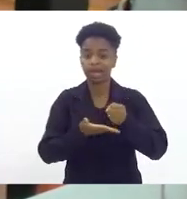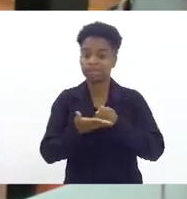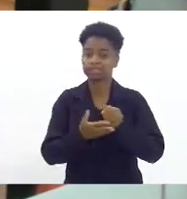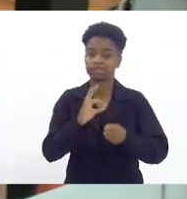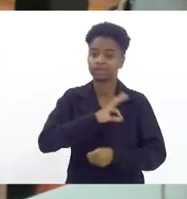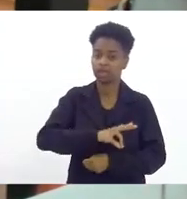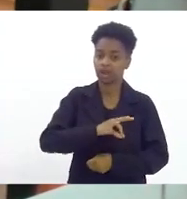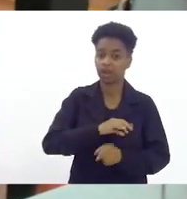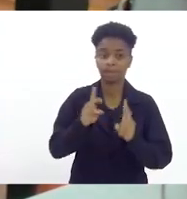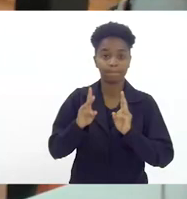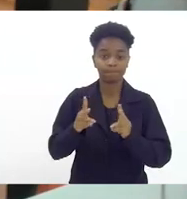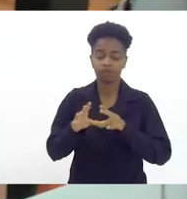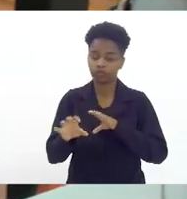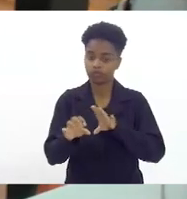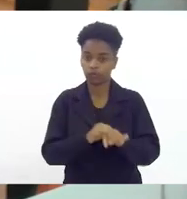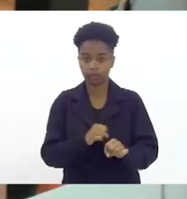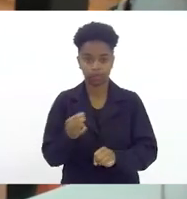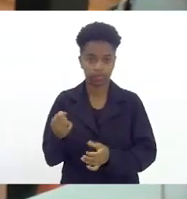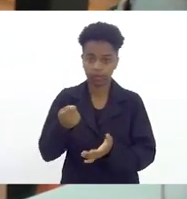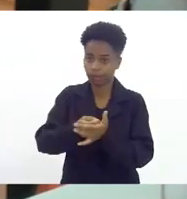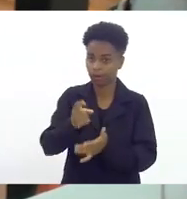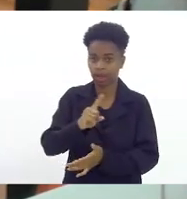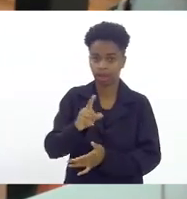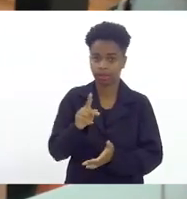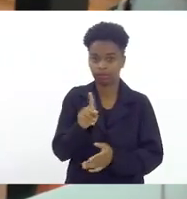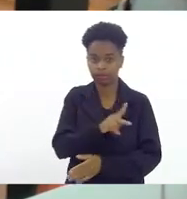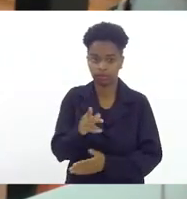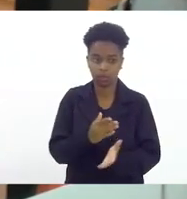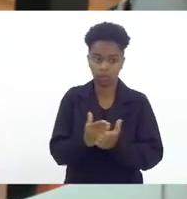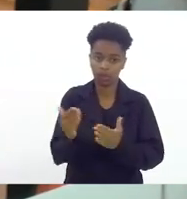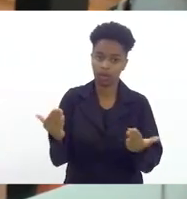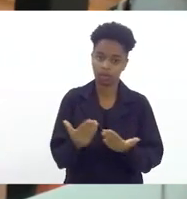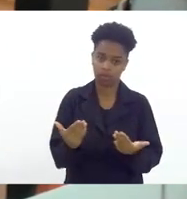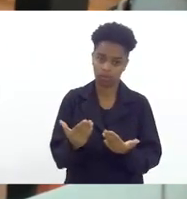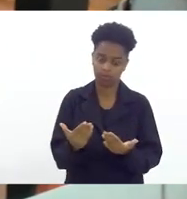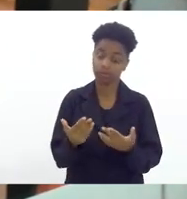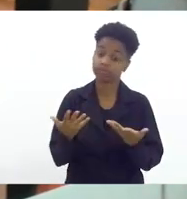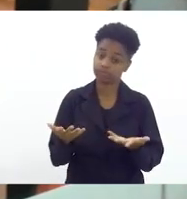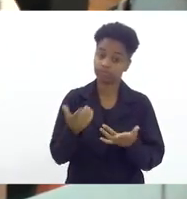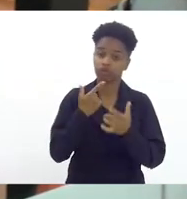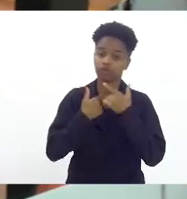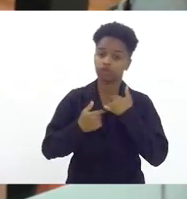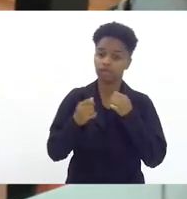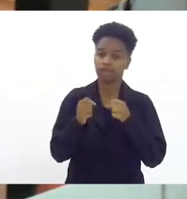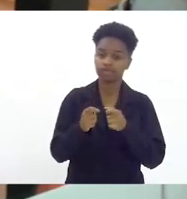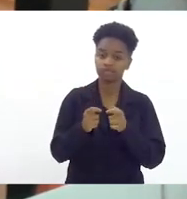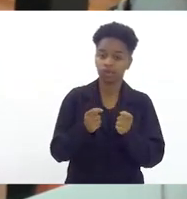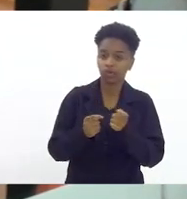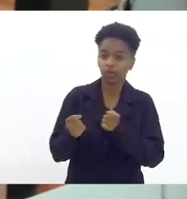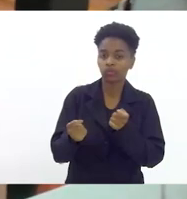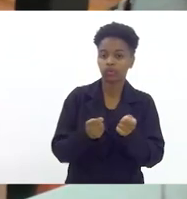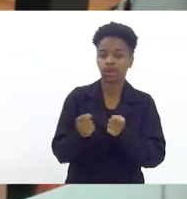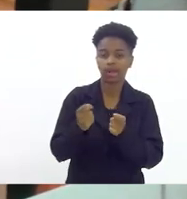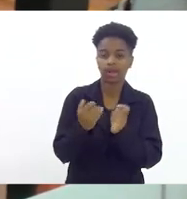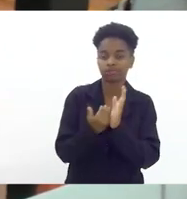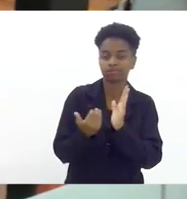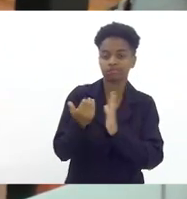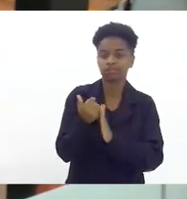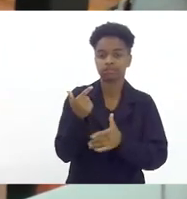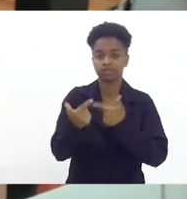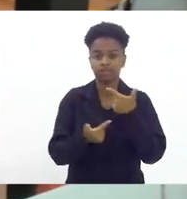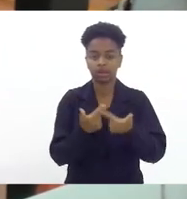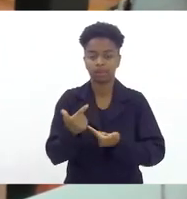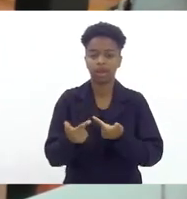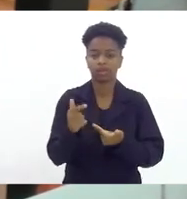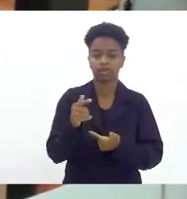para esses professores de início de carreira querem ampliar o controle do trabalho docente inventando